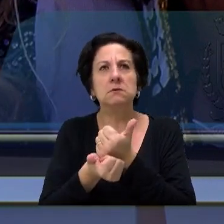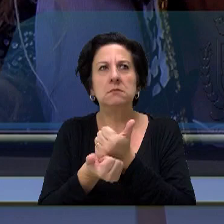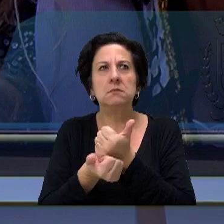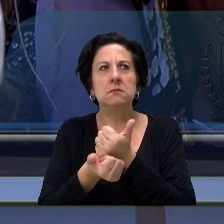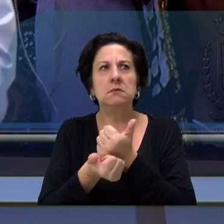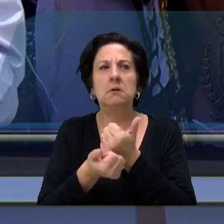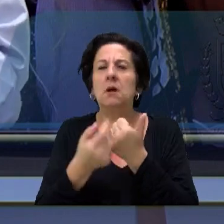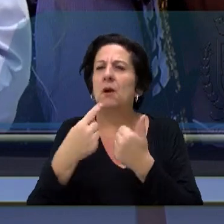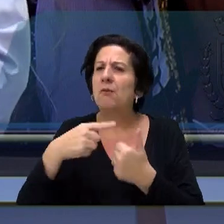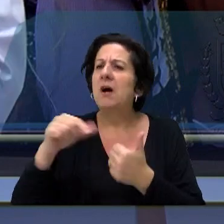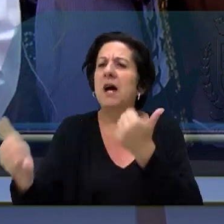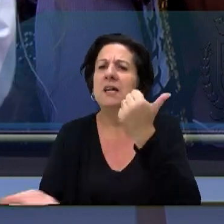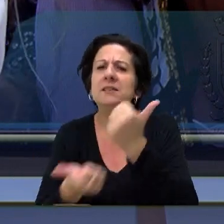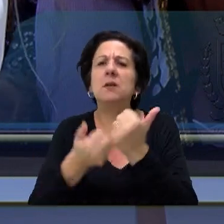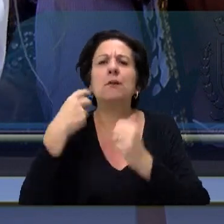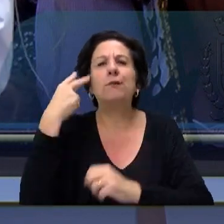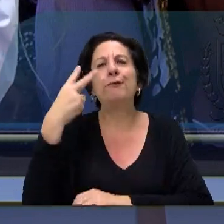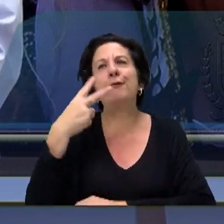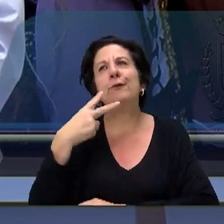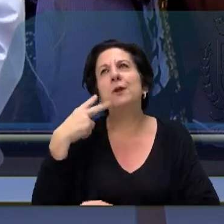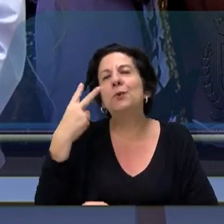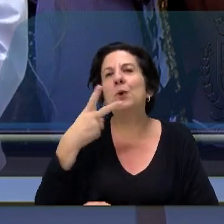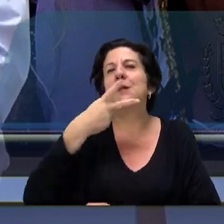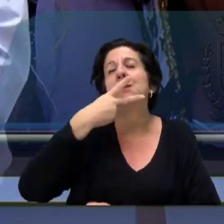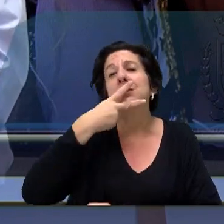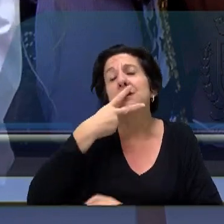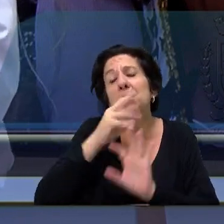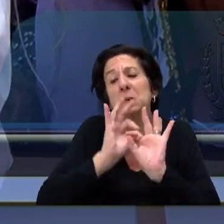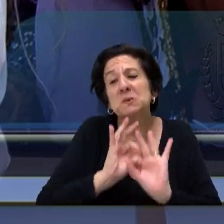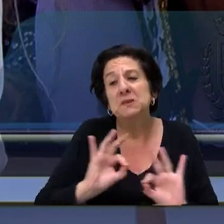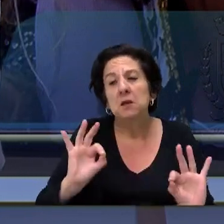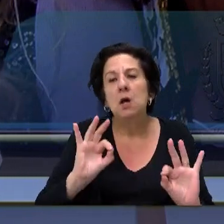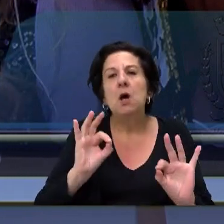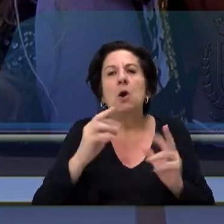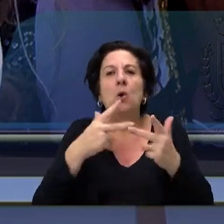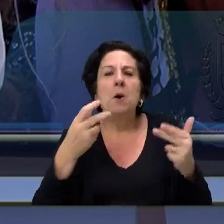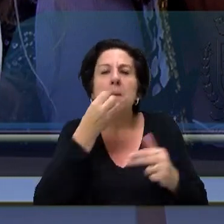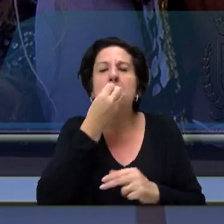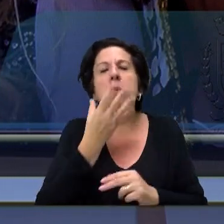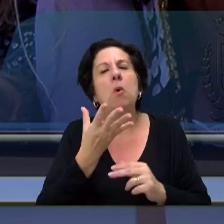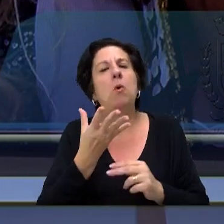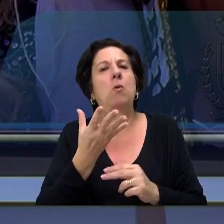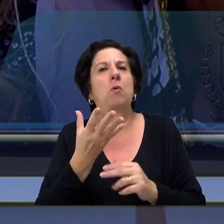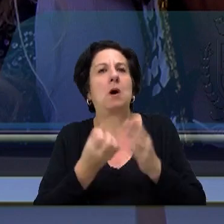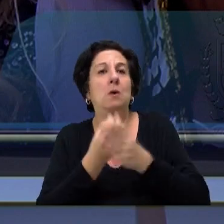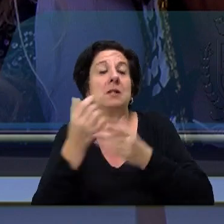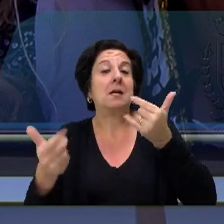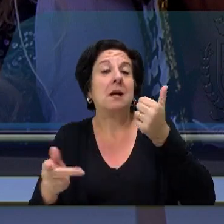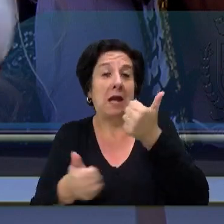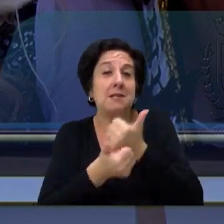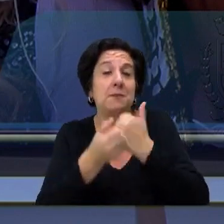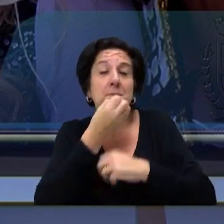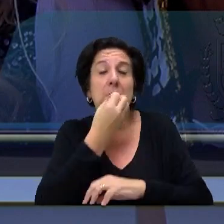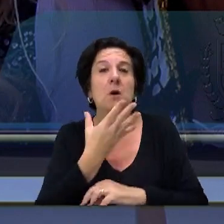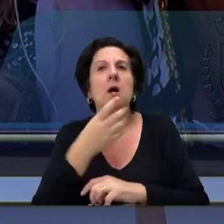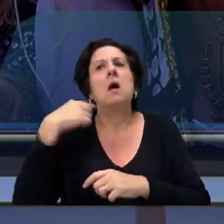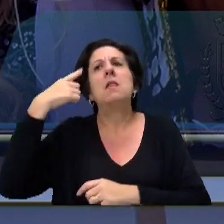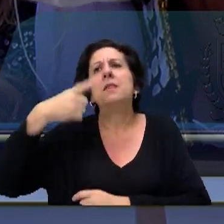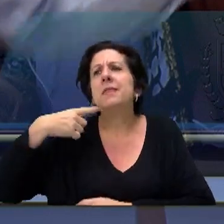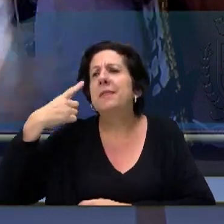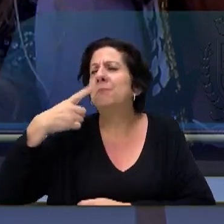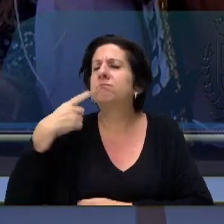me valho das minhas assessorias, sou um vereadorzinho lá de Santa Cruz do Sul. Quanta coisa boa a gente consegue fazer se tem 2 assessores bons. E esses deputados